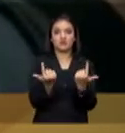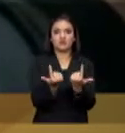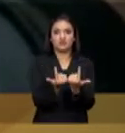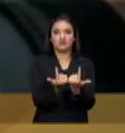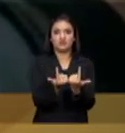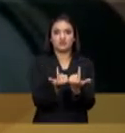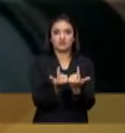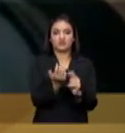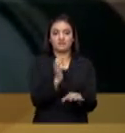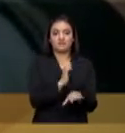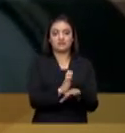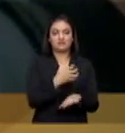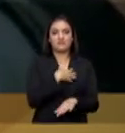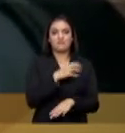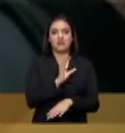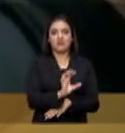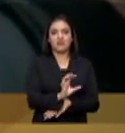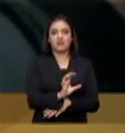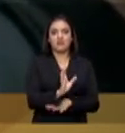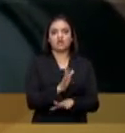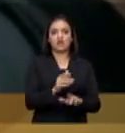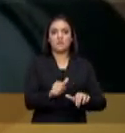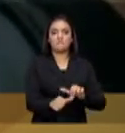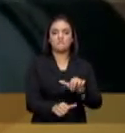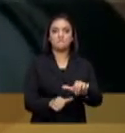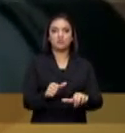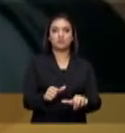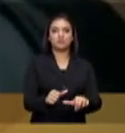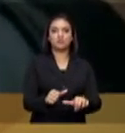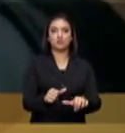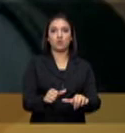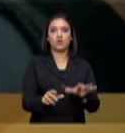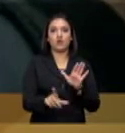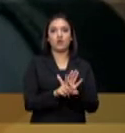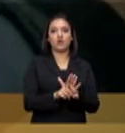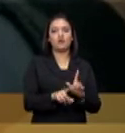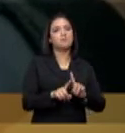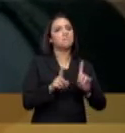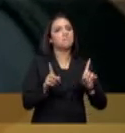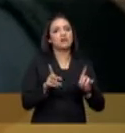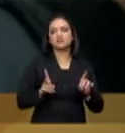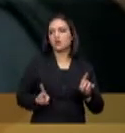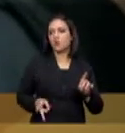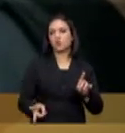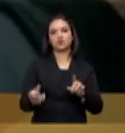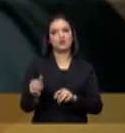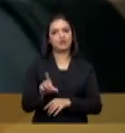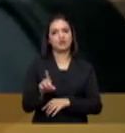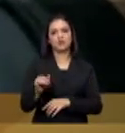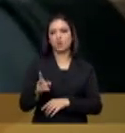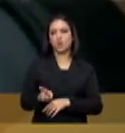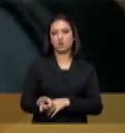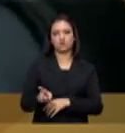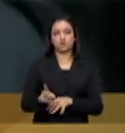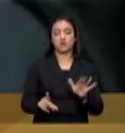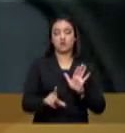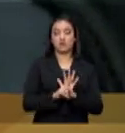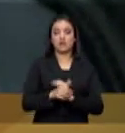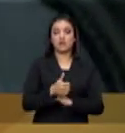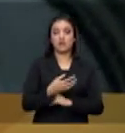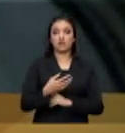do Estado da Bahia não implica o prejuízo da ação direta. A lei